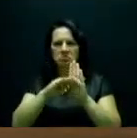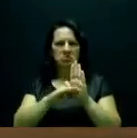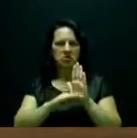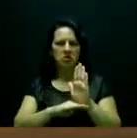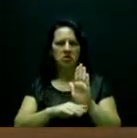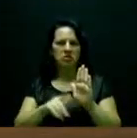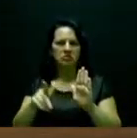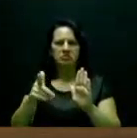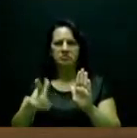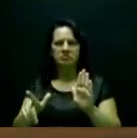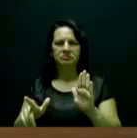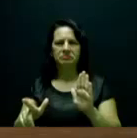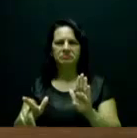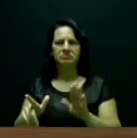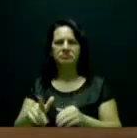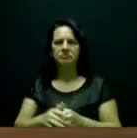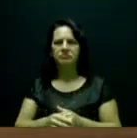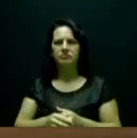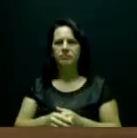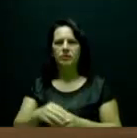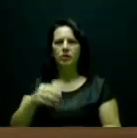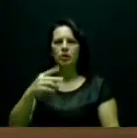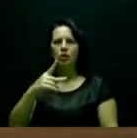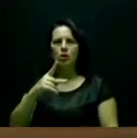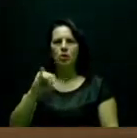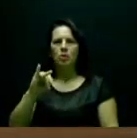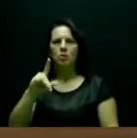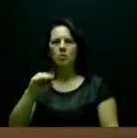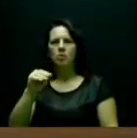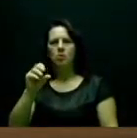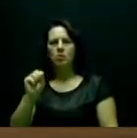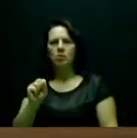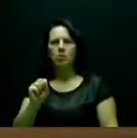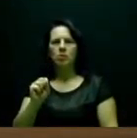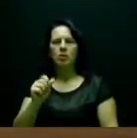em contrapartida, principalmente o caso de Pilões, acho que deveria ter